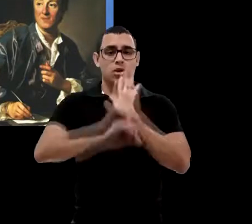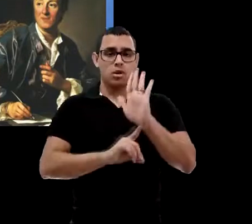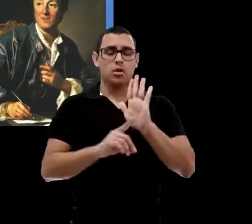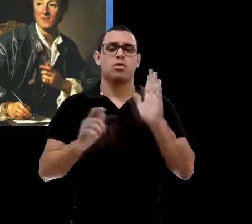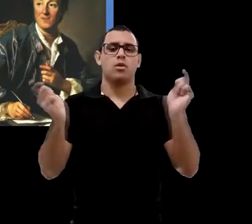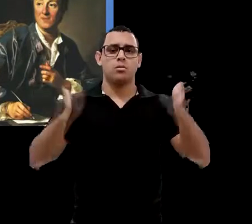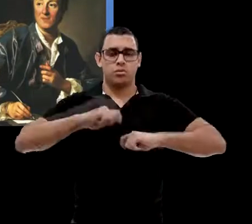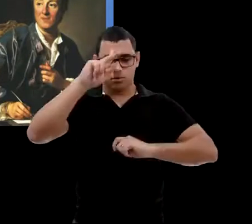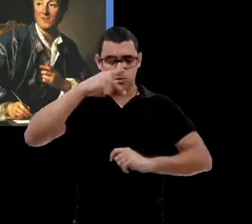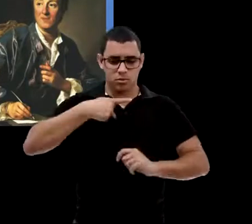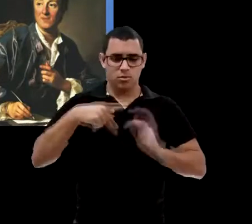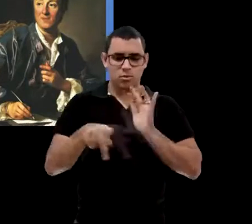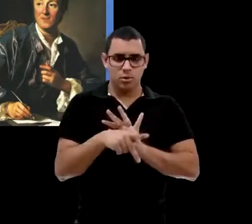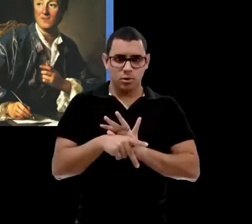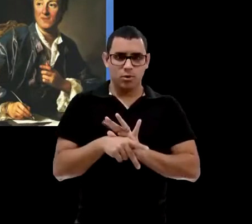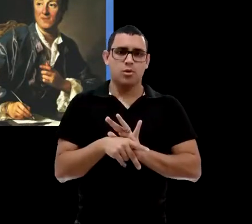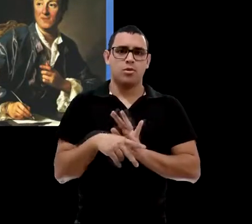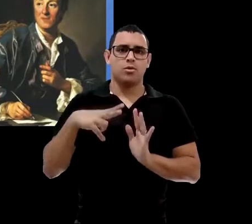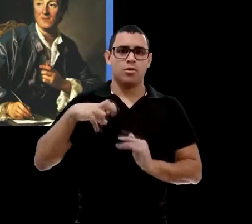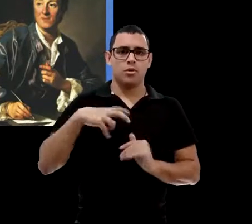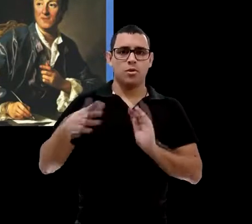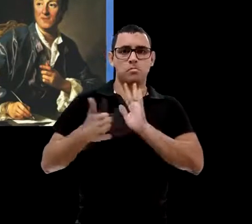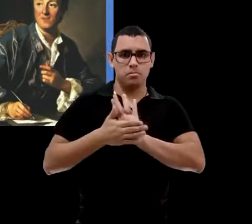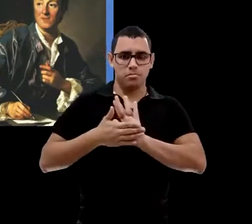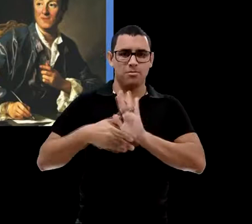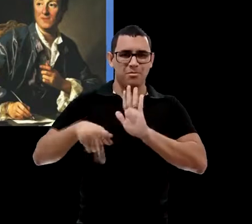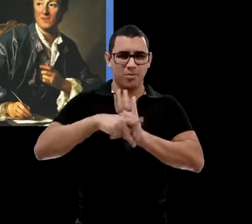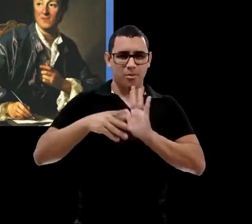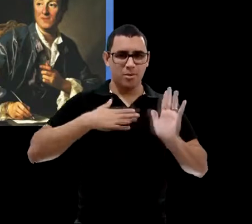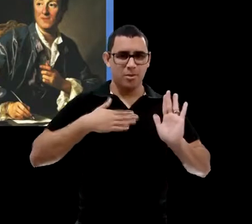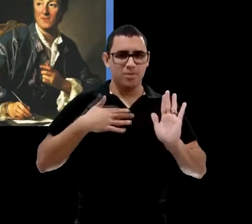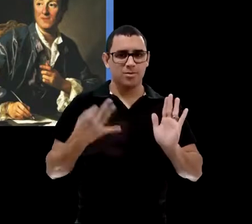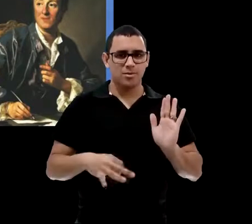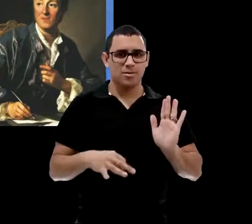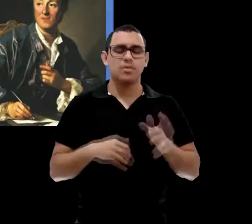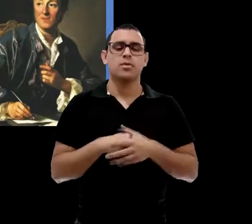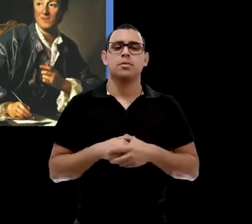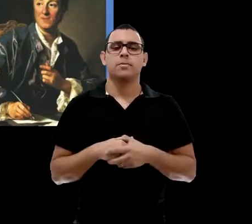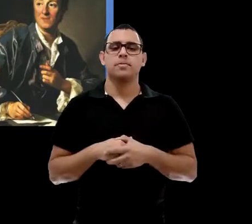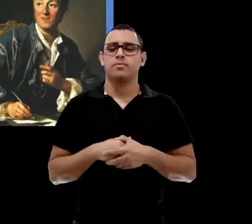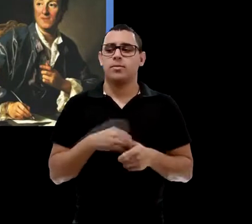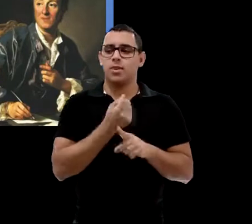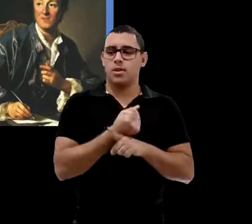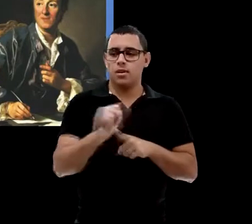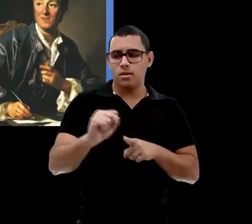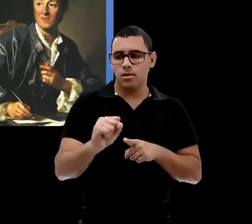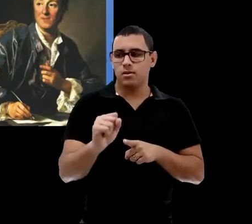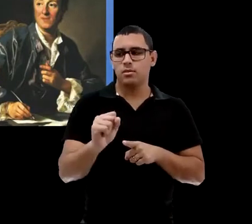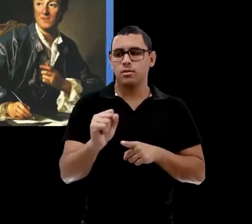propriedade privada. Lembre que eles são financiados, apoiados pelos burgueses, que defendem, né, a propriedade privada como um direito